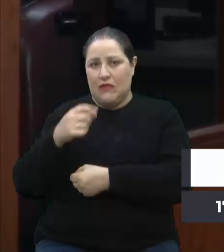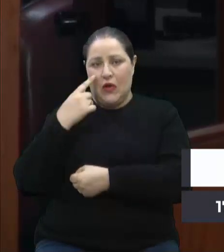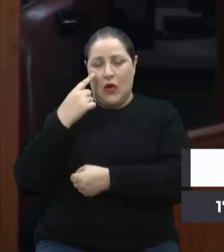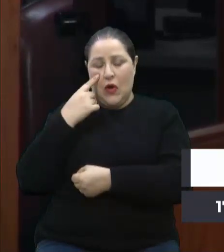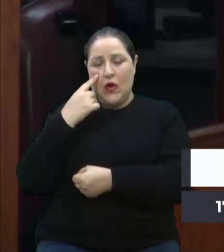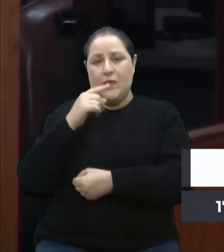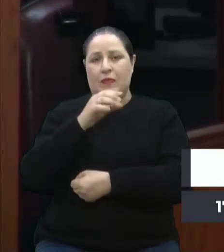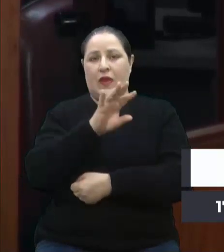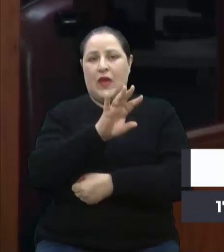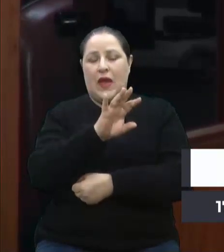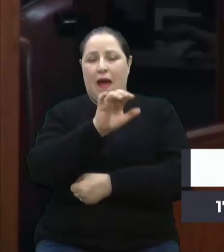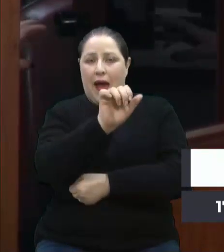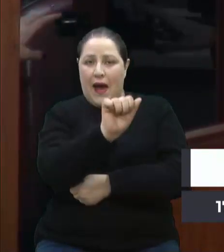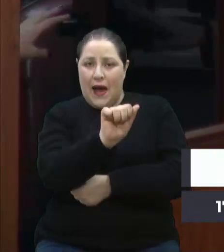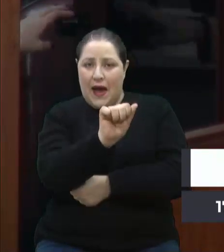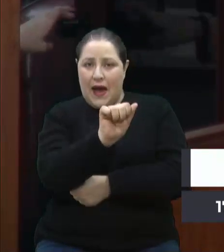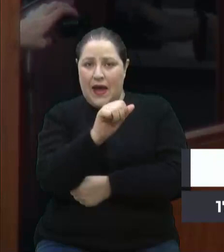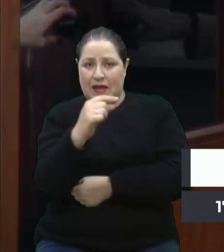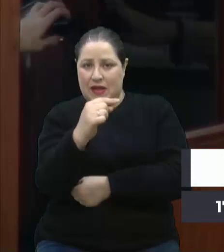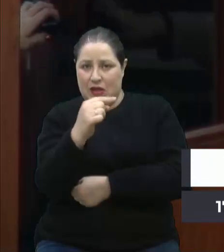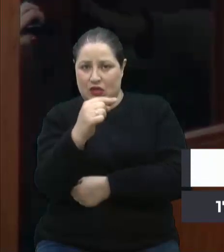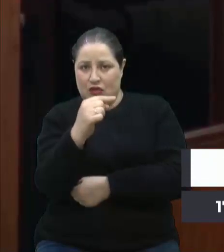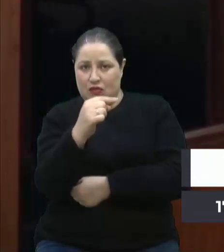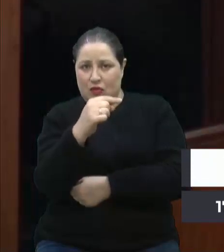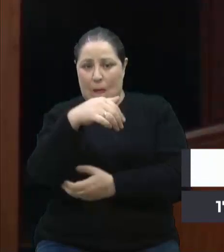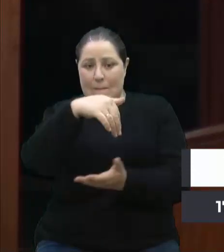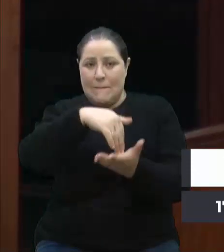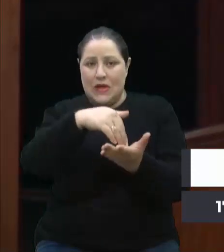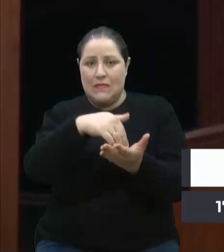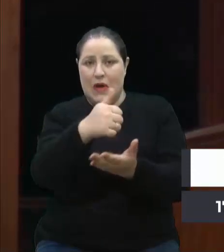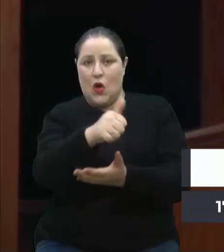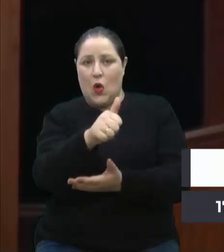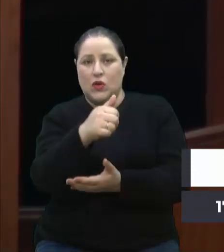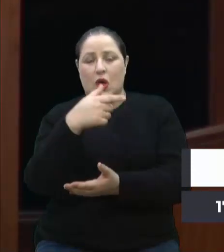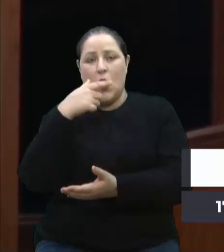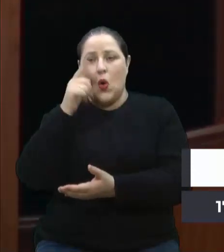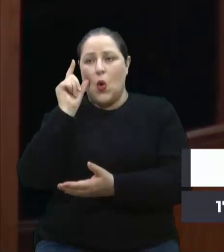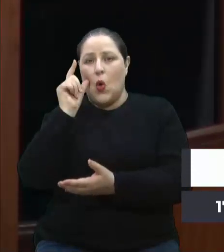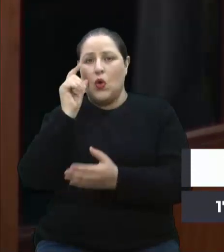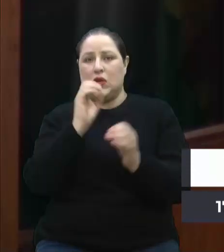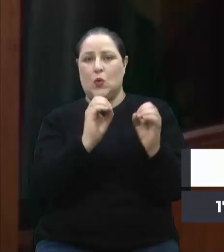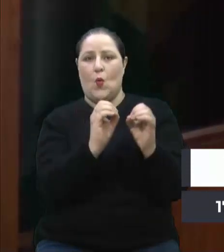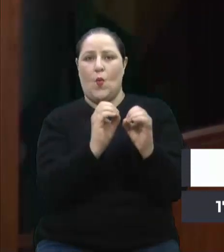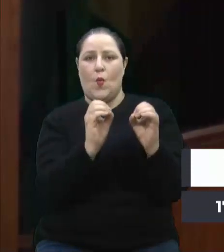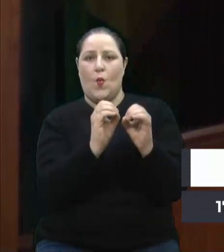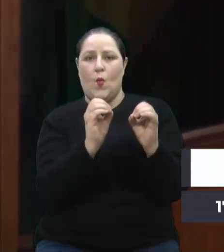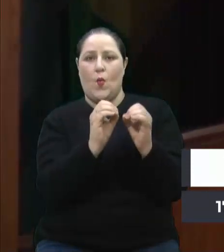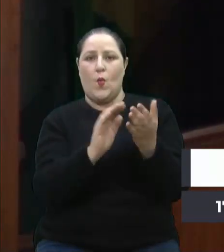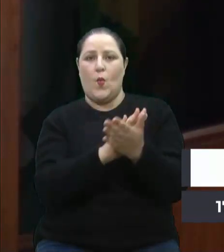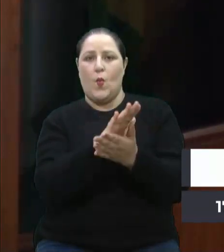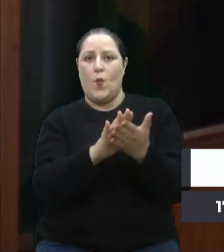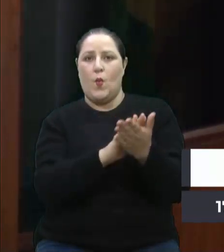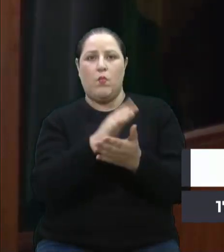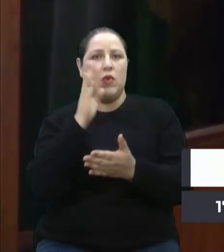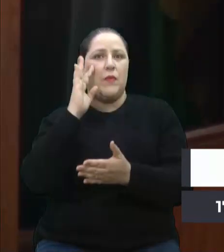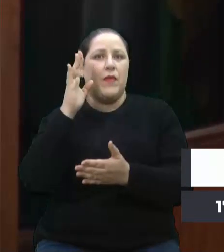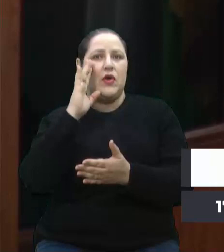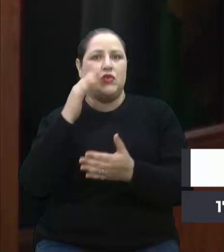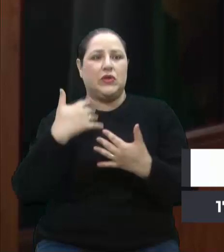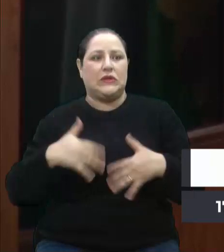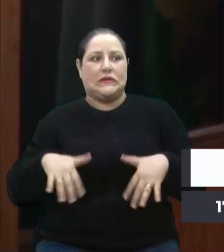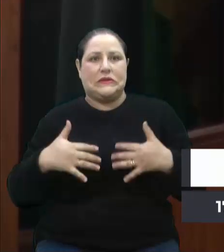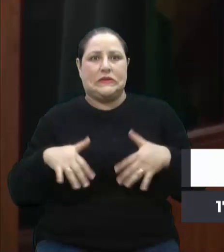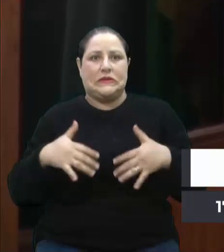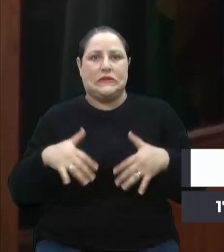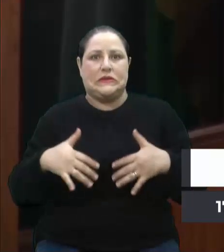mínima 11 ontem estávamos gerados não temos nenhum é imagina a situação que ficamos né